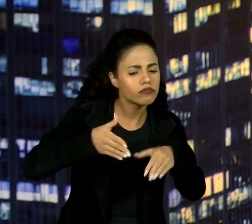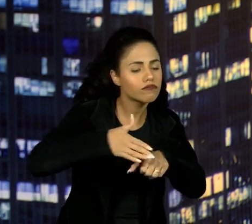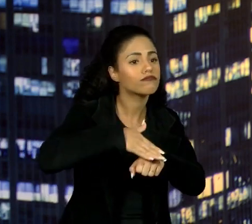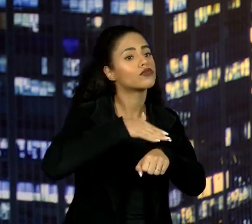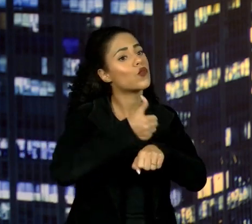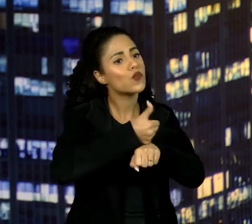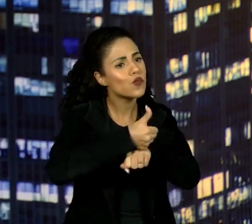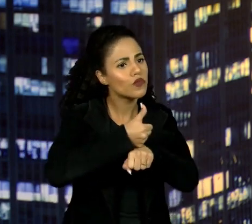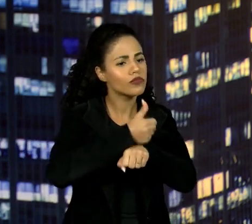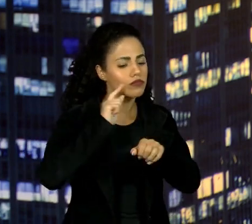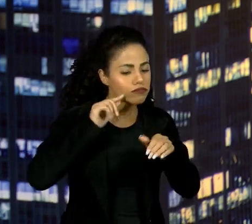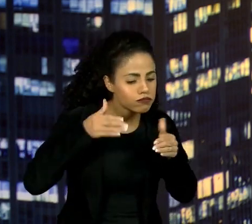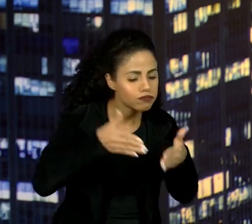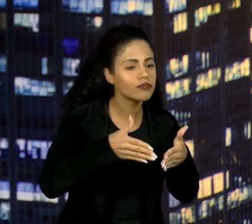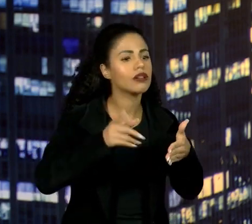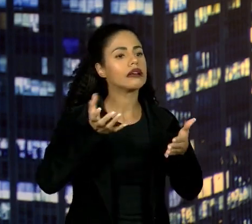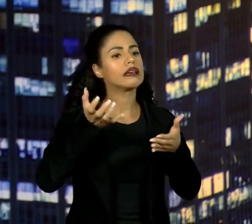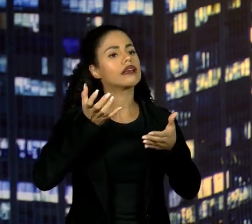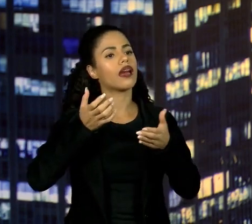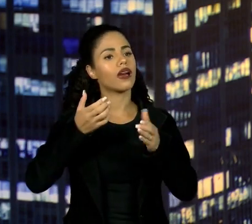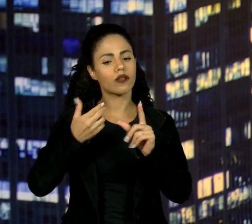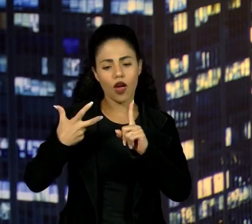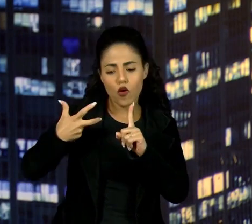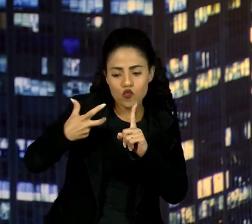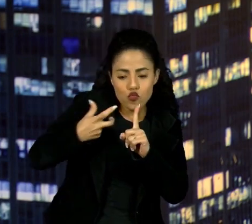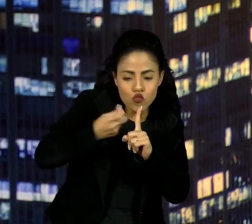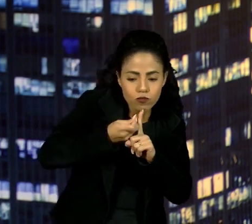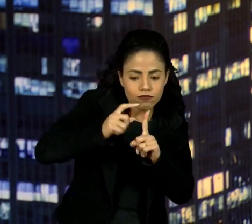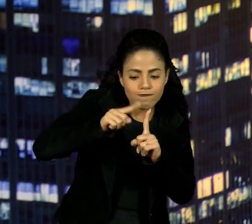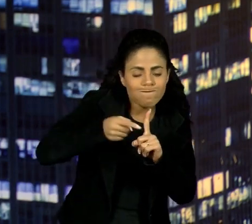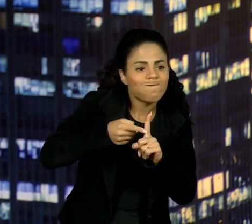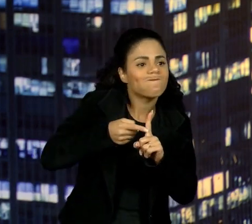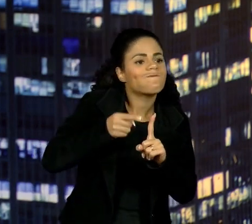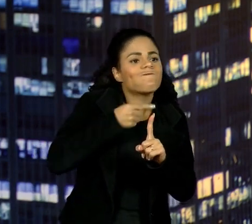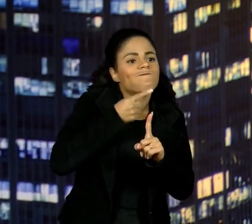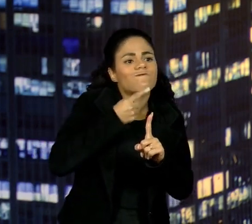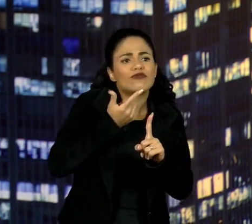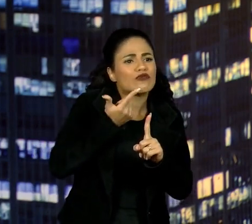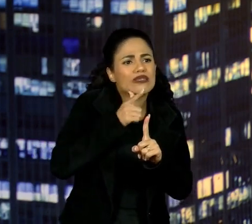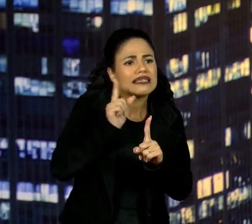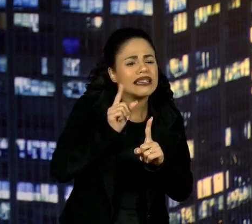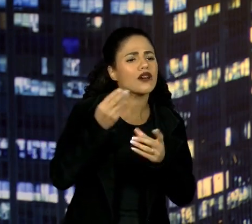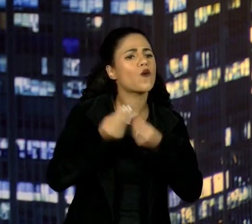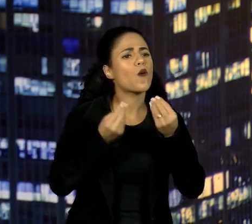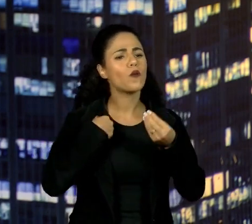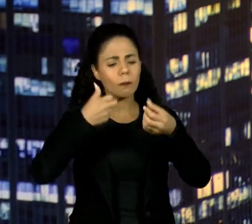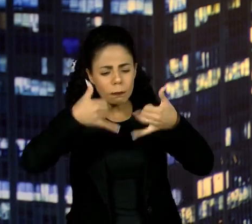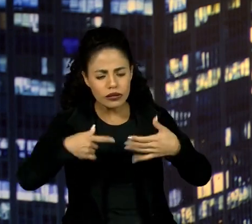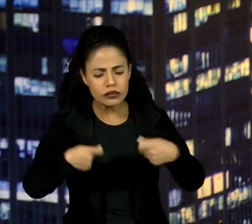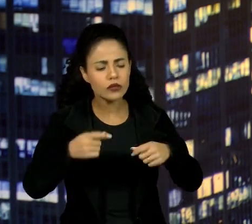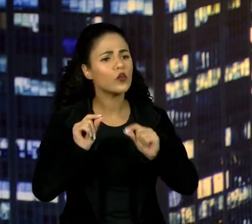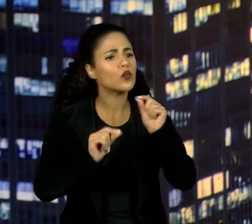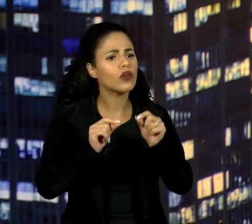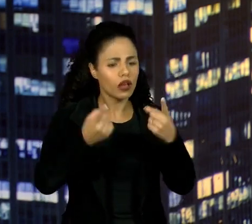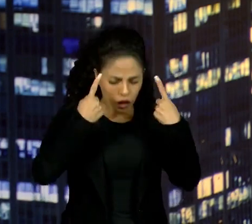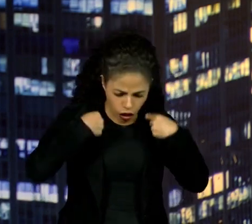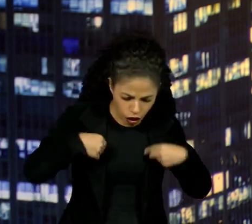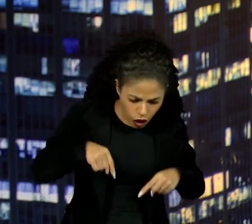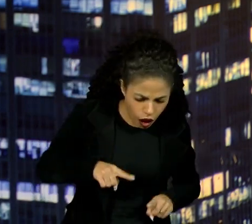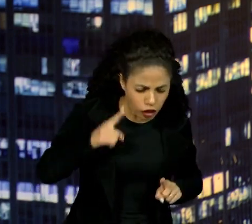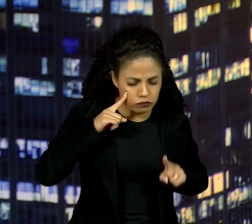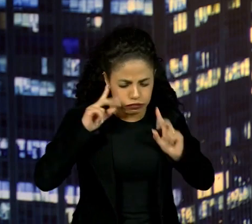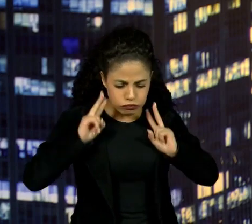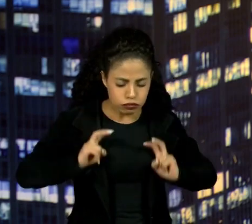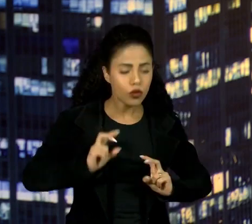reprodução assistida, né, e fala, poxa, estou tendo dificuldades de engravidar, quais são os exames, quais são as investigações que vocês fazem